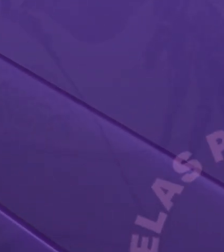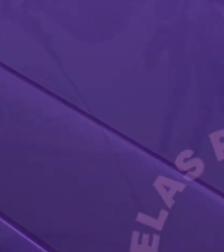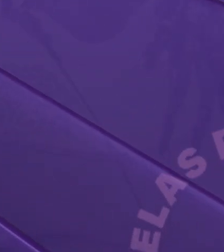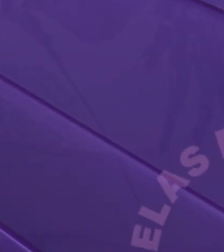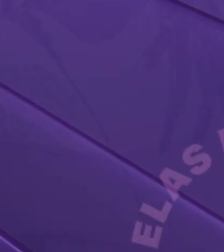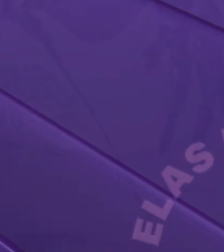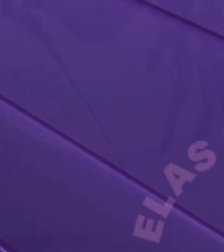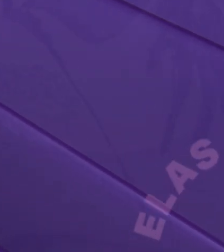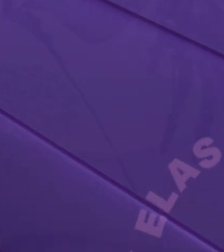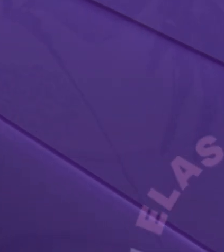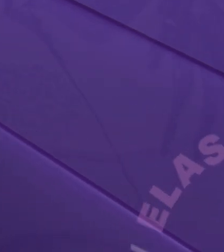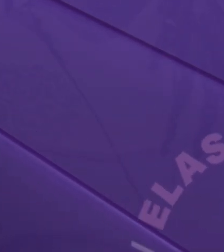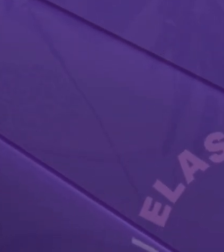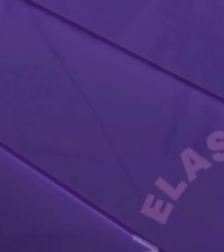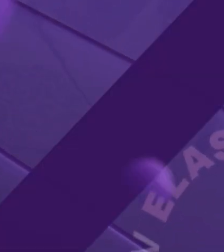importantes.